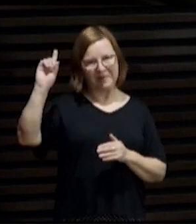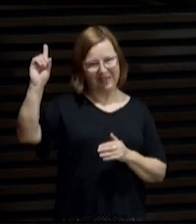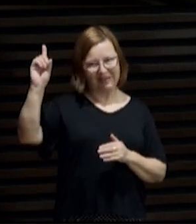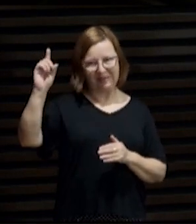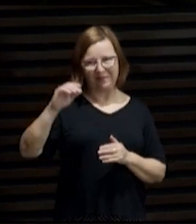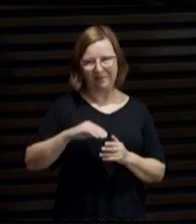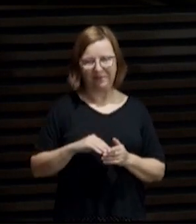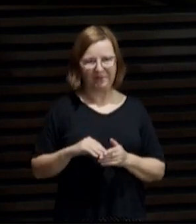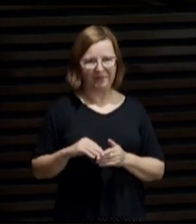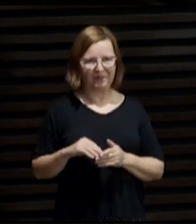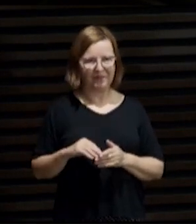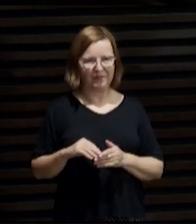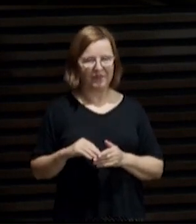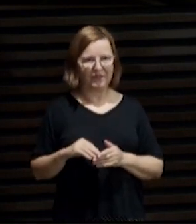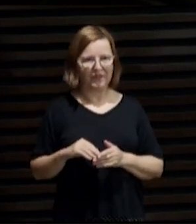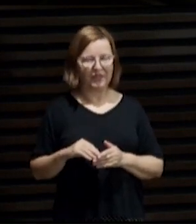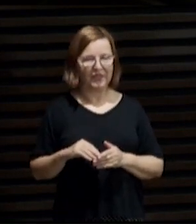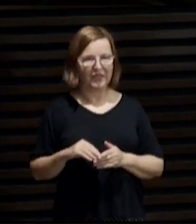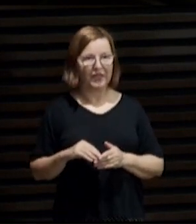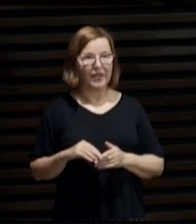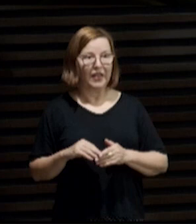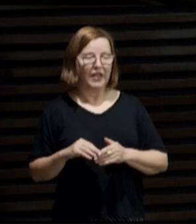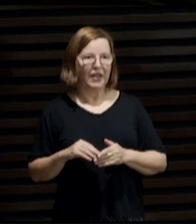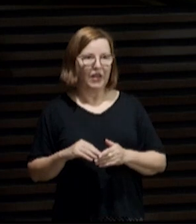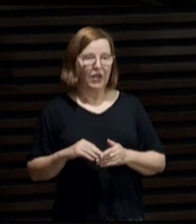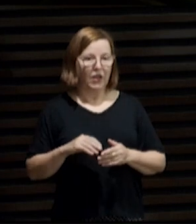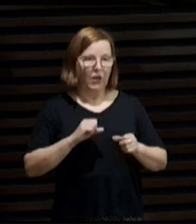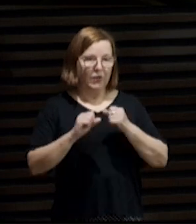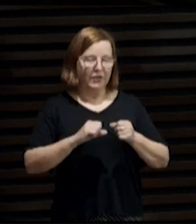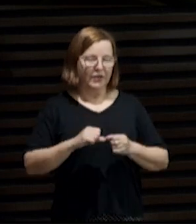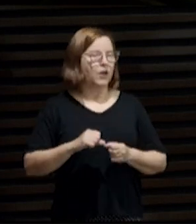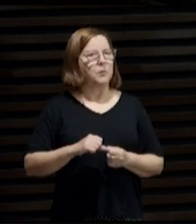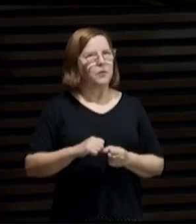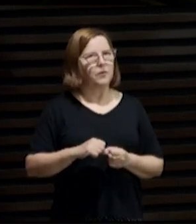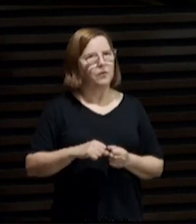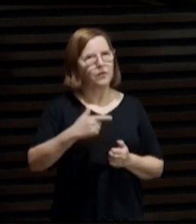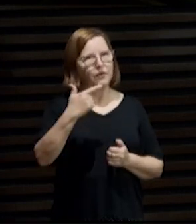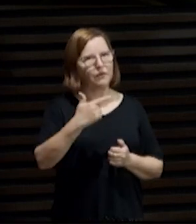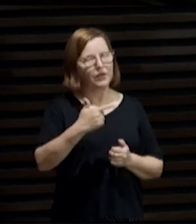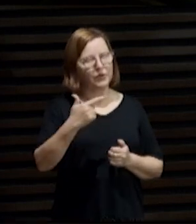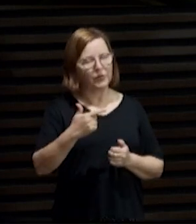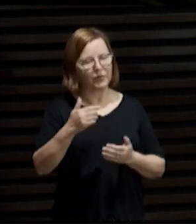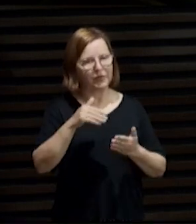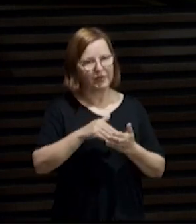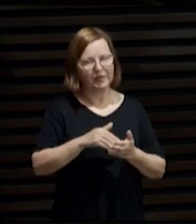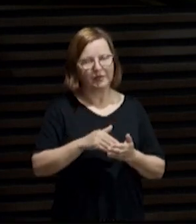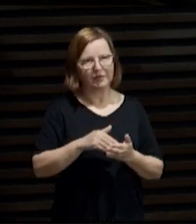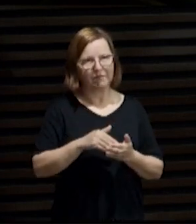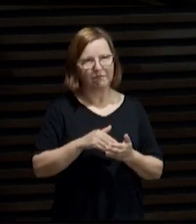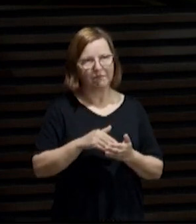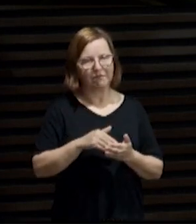Vida, morte e ressurreição. Salmo 22, 23 e 24. Os salmos falam de Cristo.